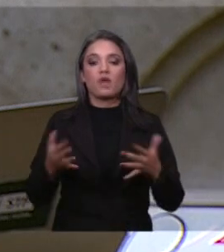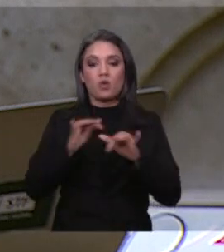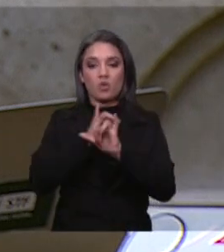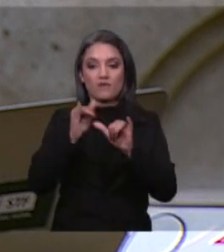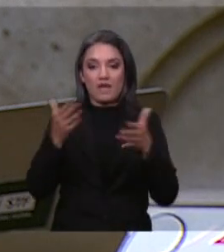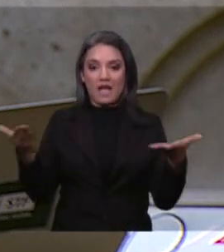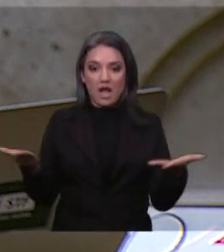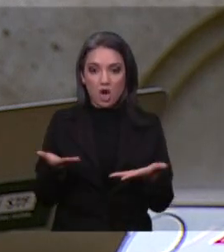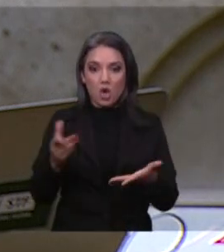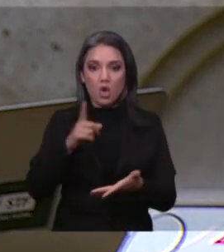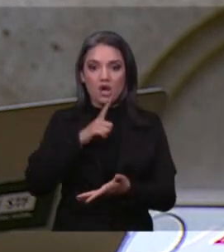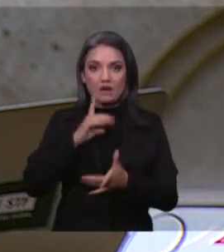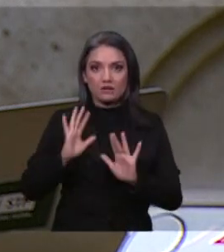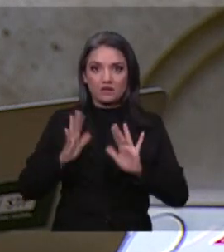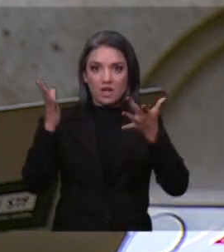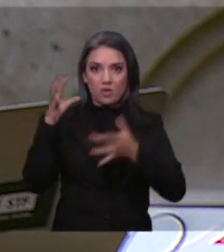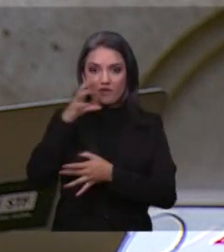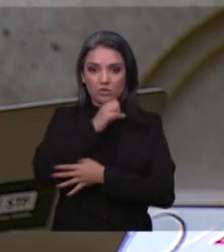ter agora, rapidamente,